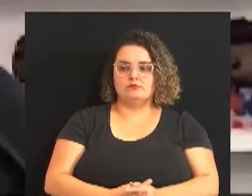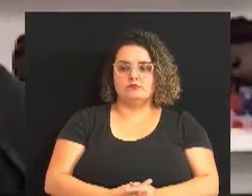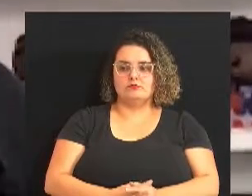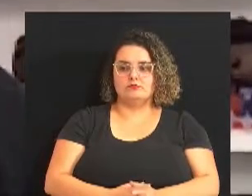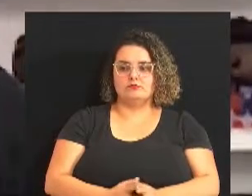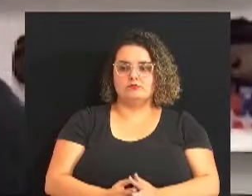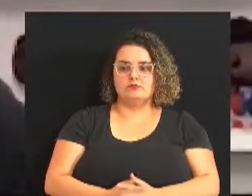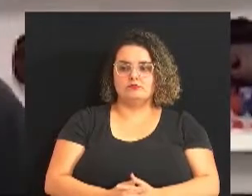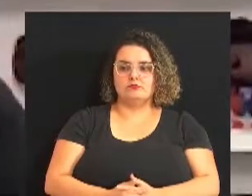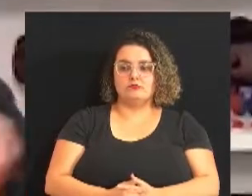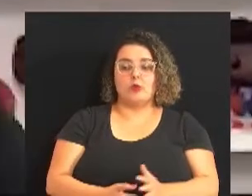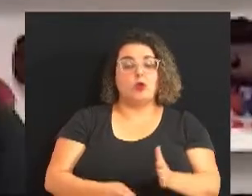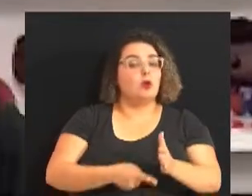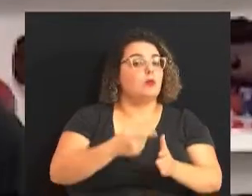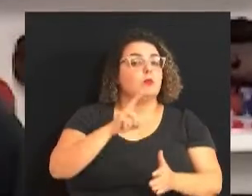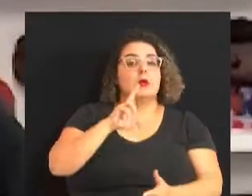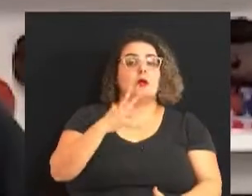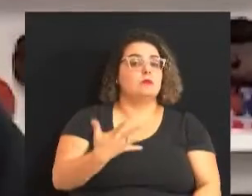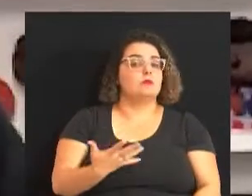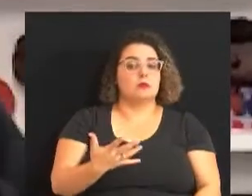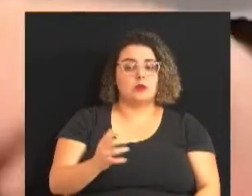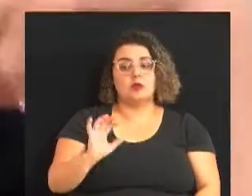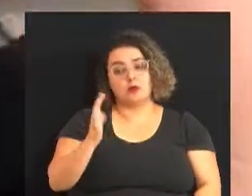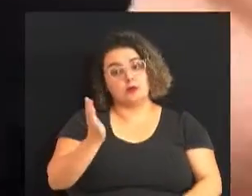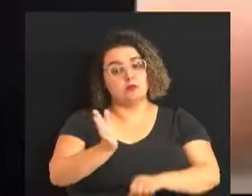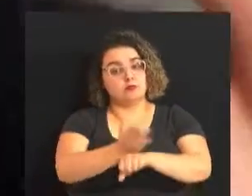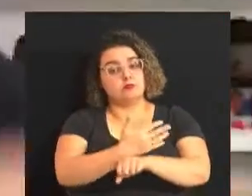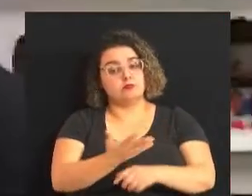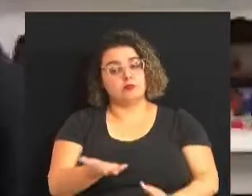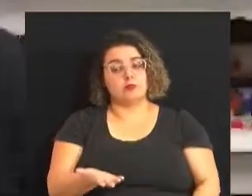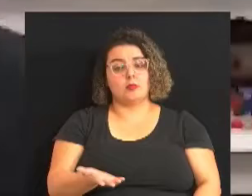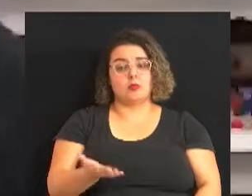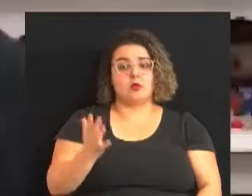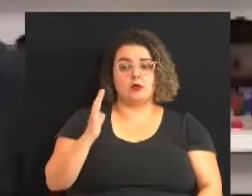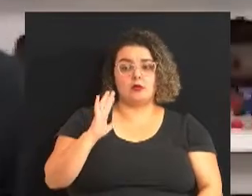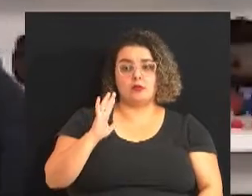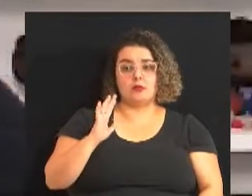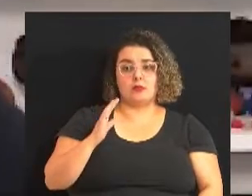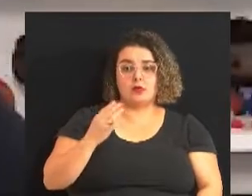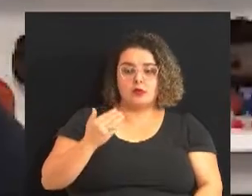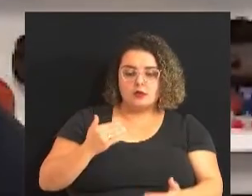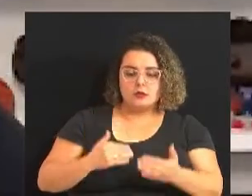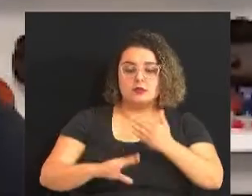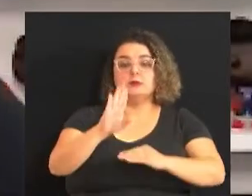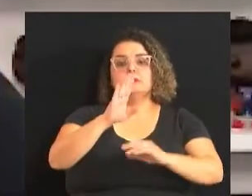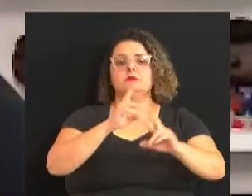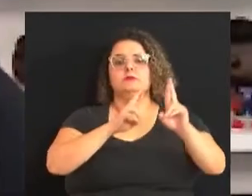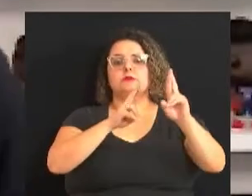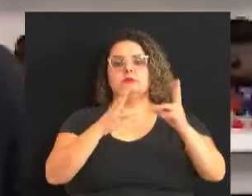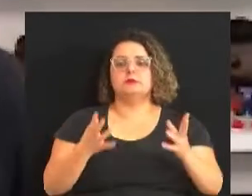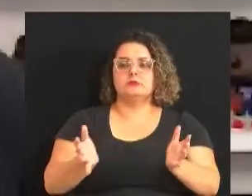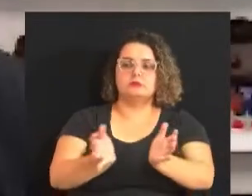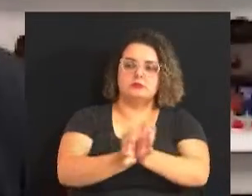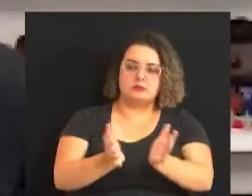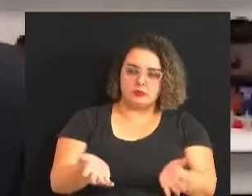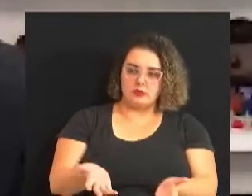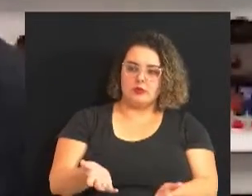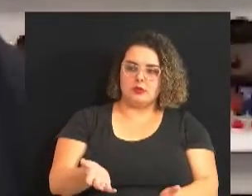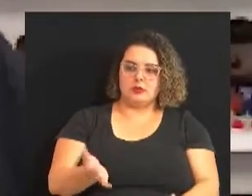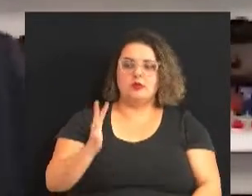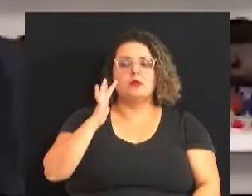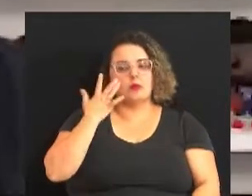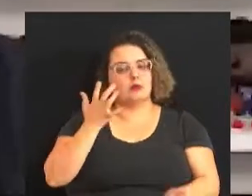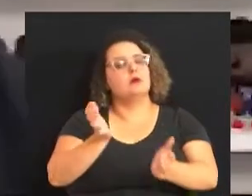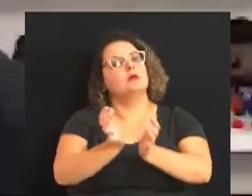o primeiro resultado, como aconteceu precocemente, a gente meio que subiu a expectativa em relação ao time. Eu acho que o time tem condições